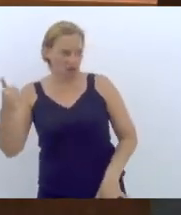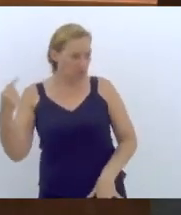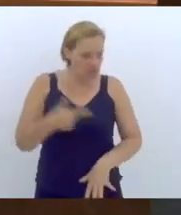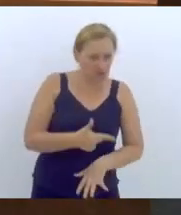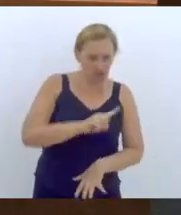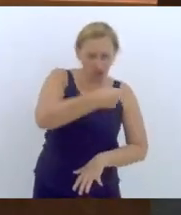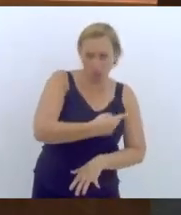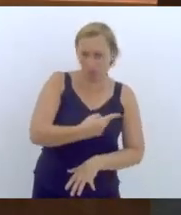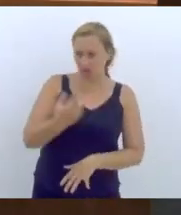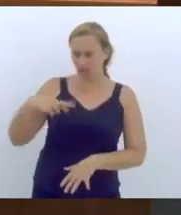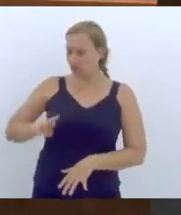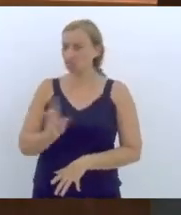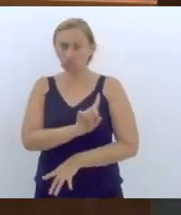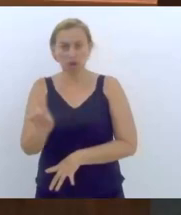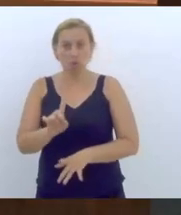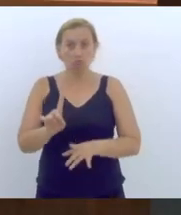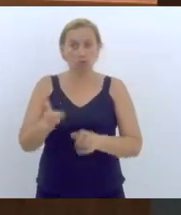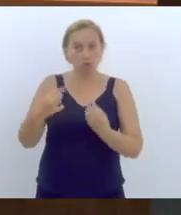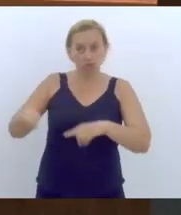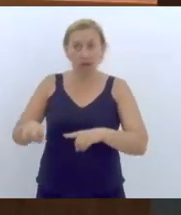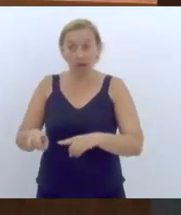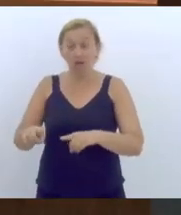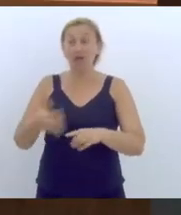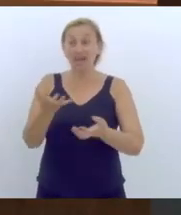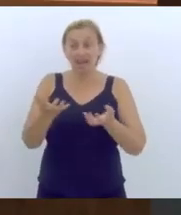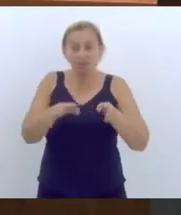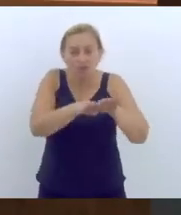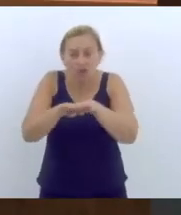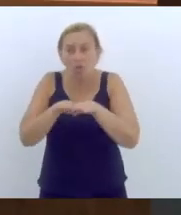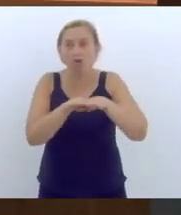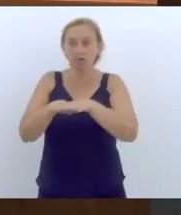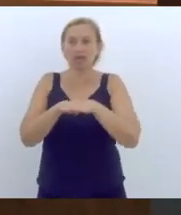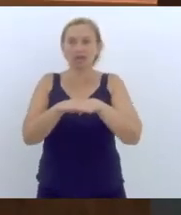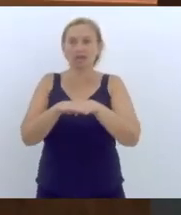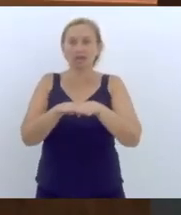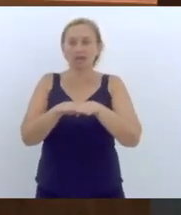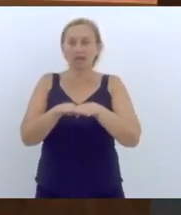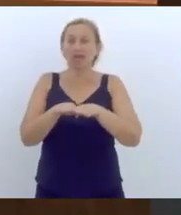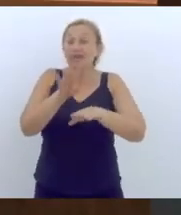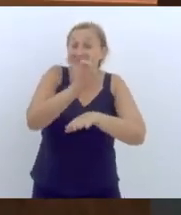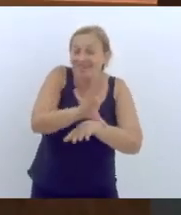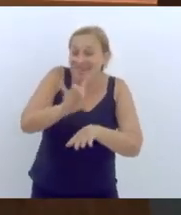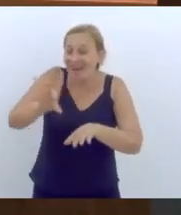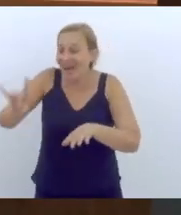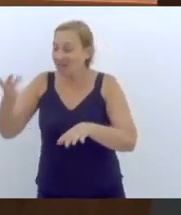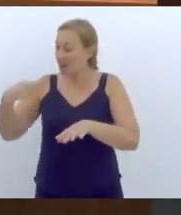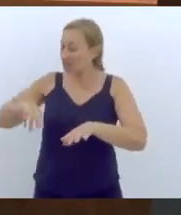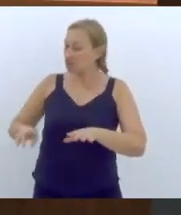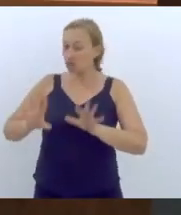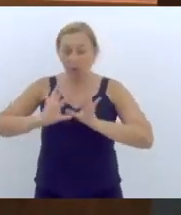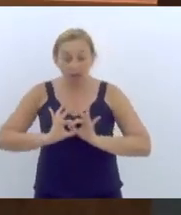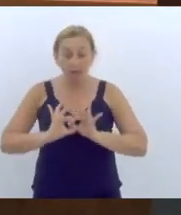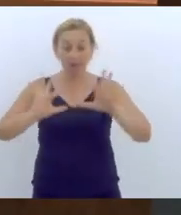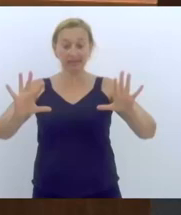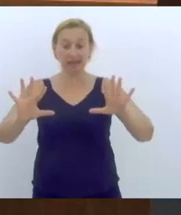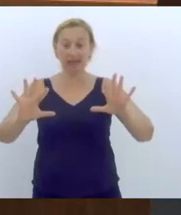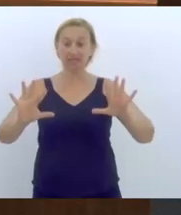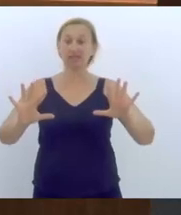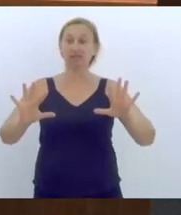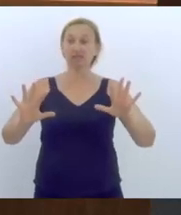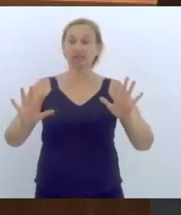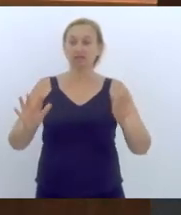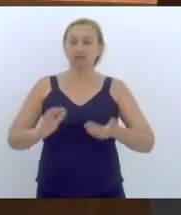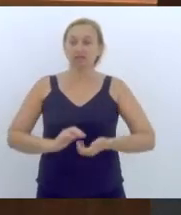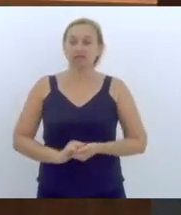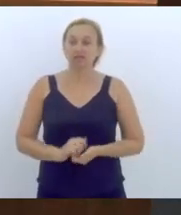Pelo contrário, o que a gente quer é igualdade para que cada um possa exercer a sua crença de maneira concreta.